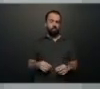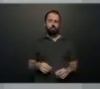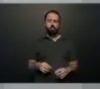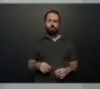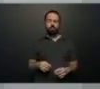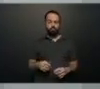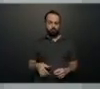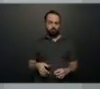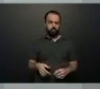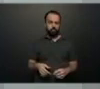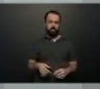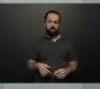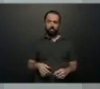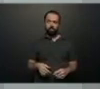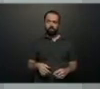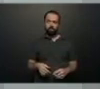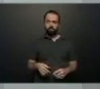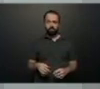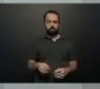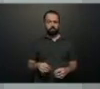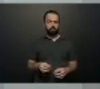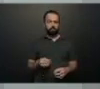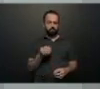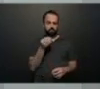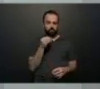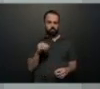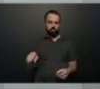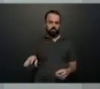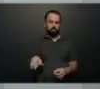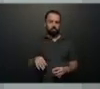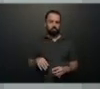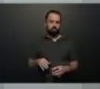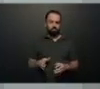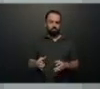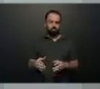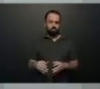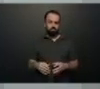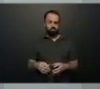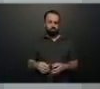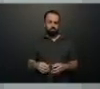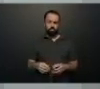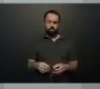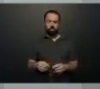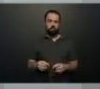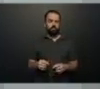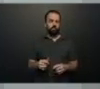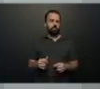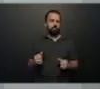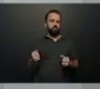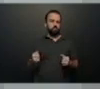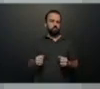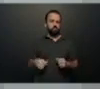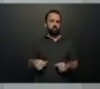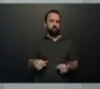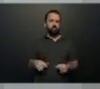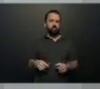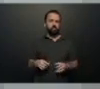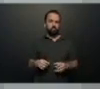Além disso, os resíduos metálicos jogados, né, no lixo, eles possuem um elevado tempo